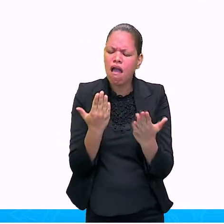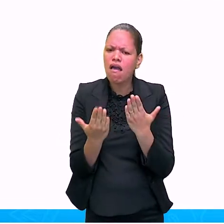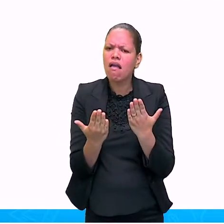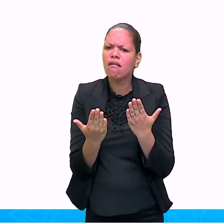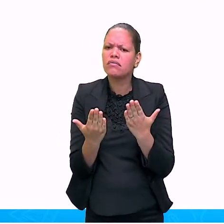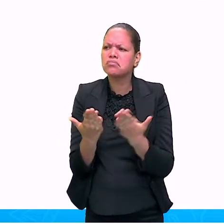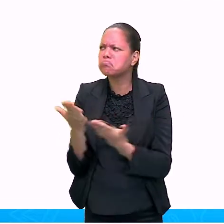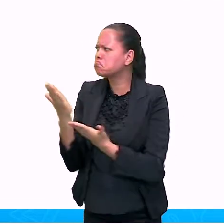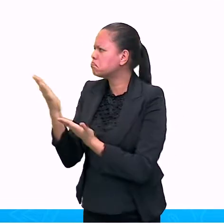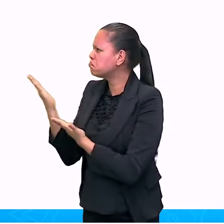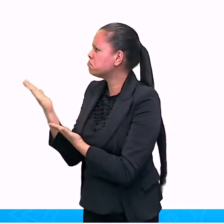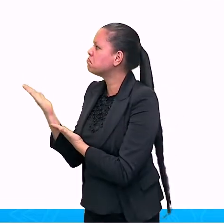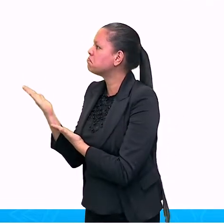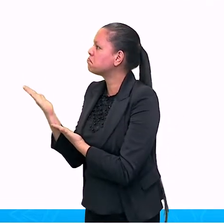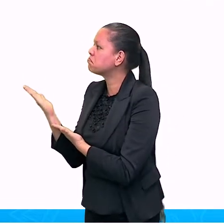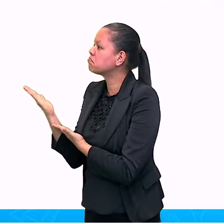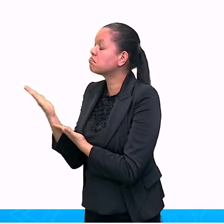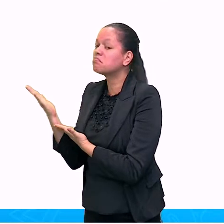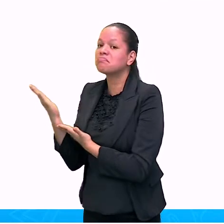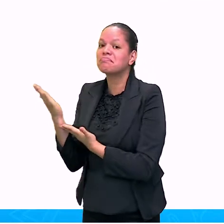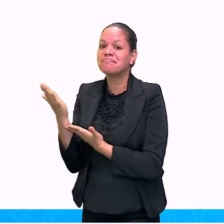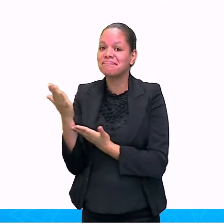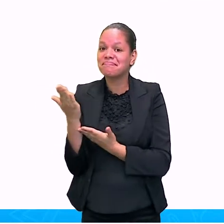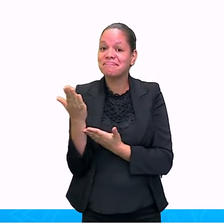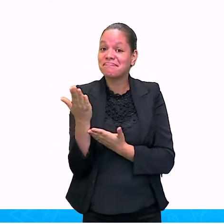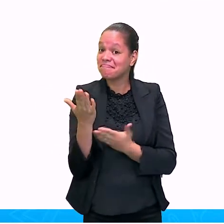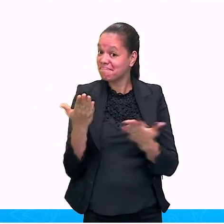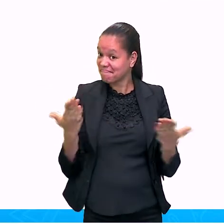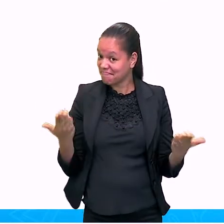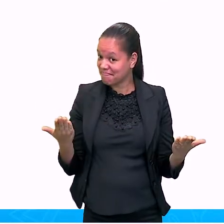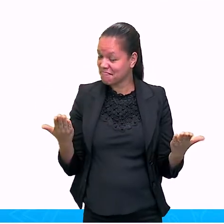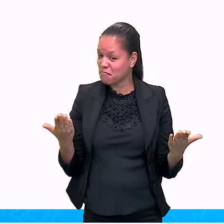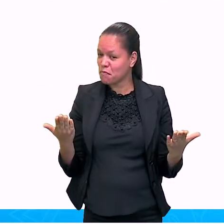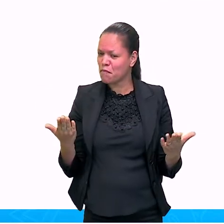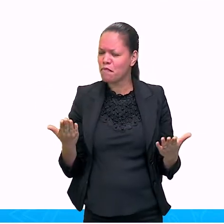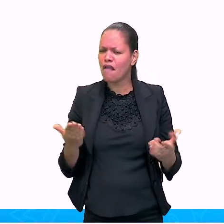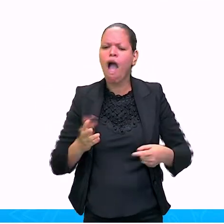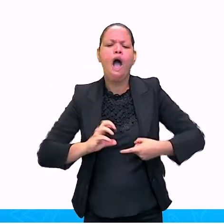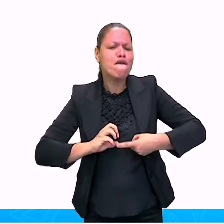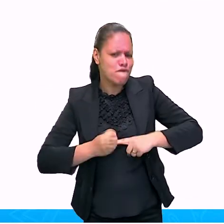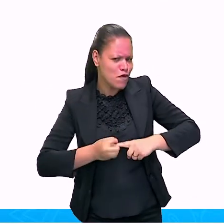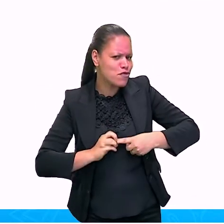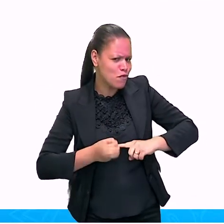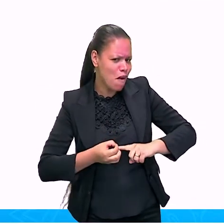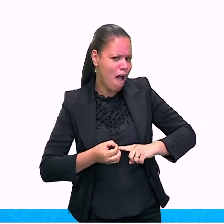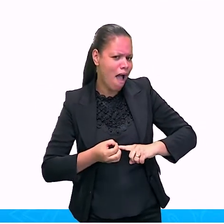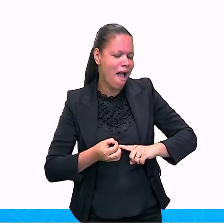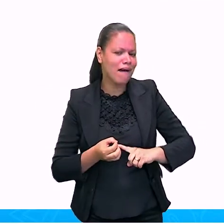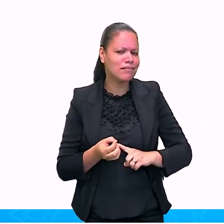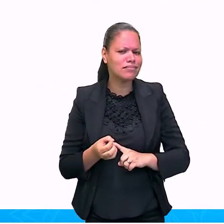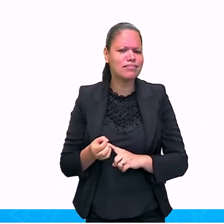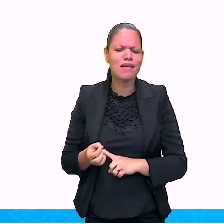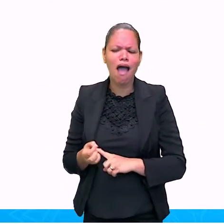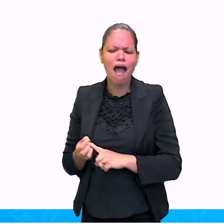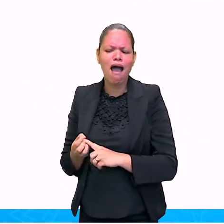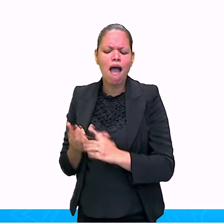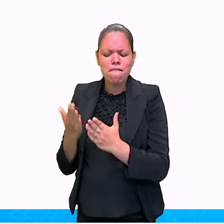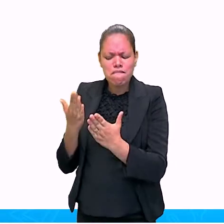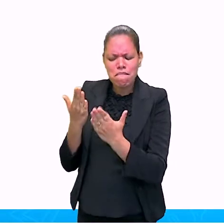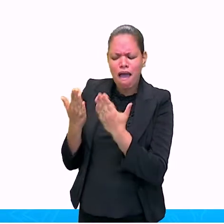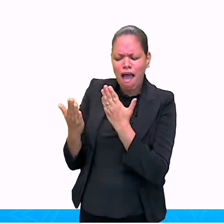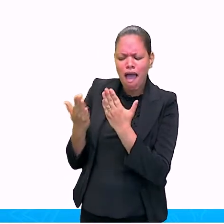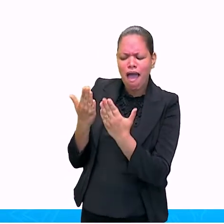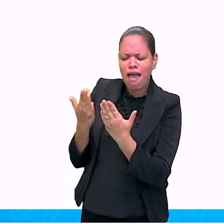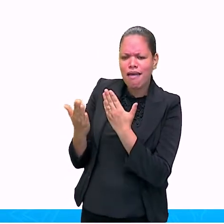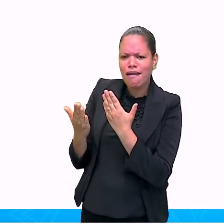apesar de ter alguns elementos que não compõem o nosso prato típico, mas esse cozido à portuguesa, ele é uma releitura. Hoje nós fizemos uma